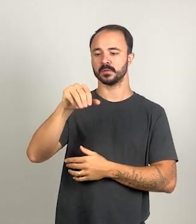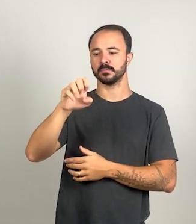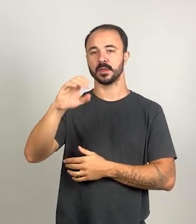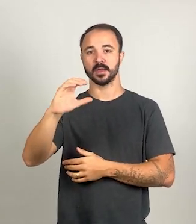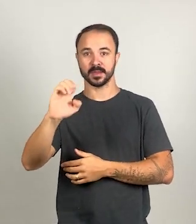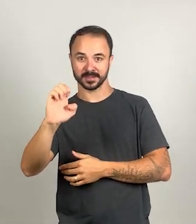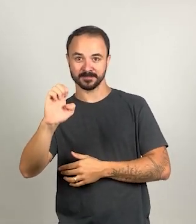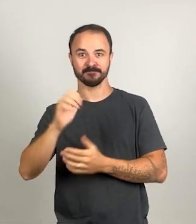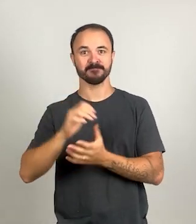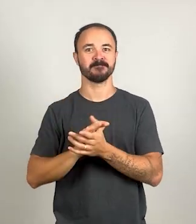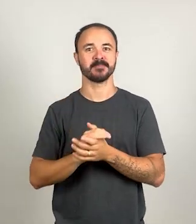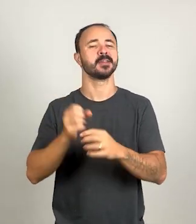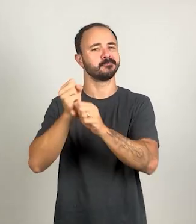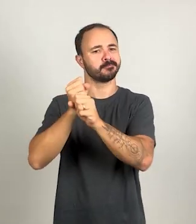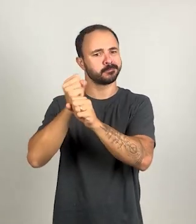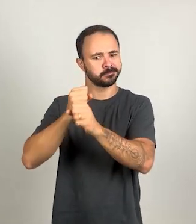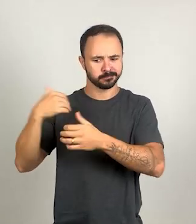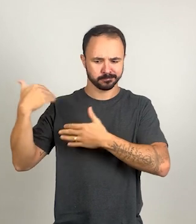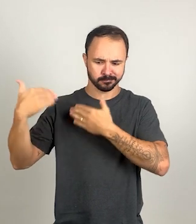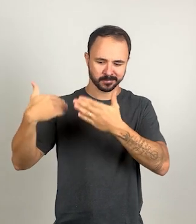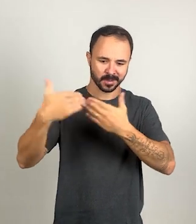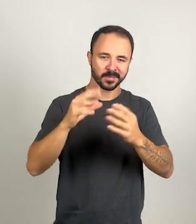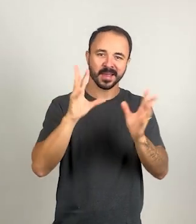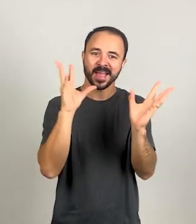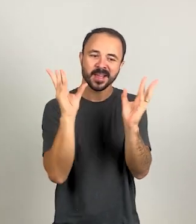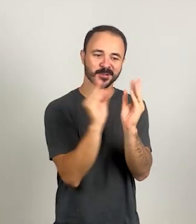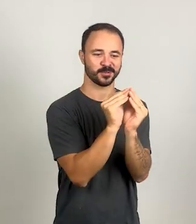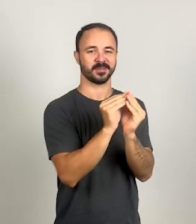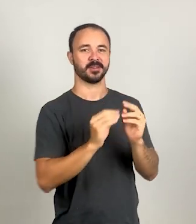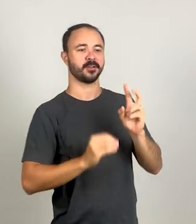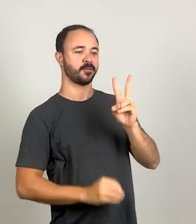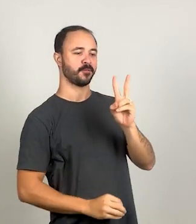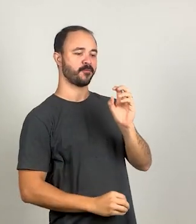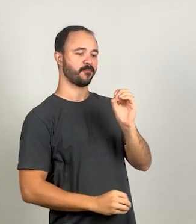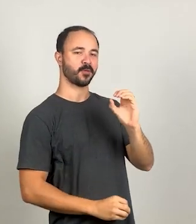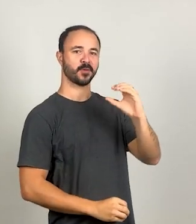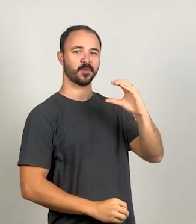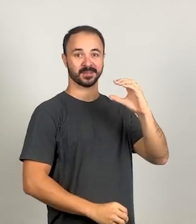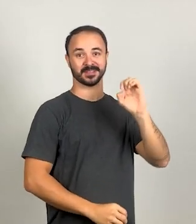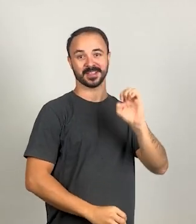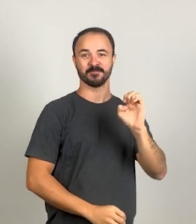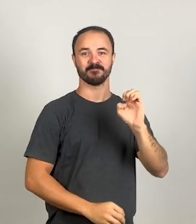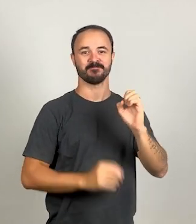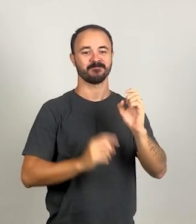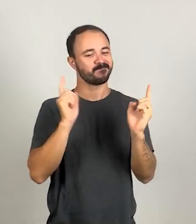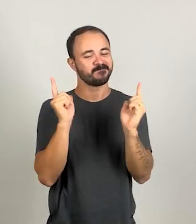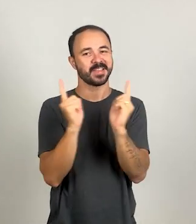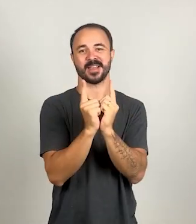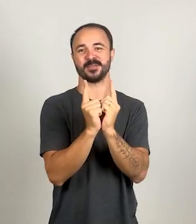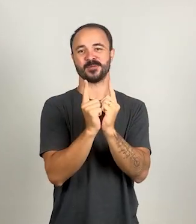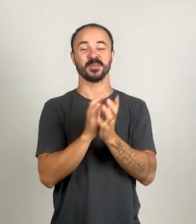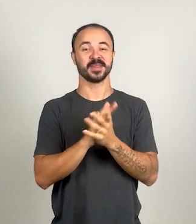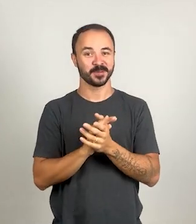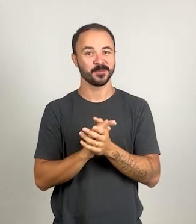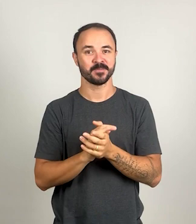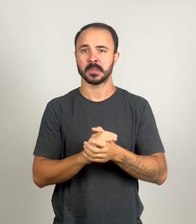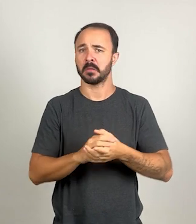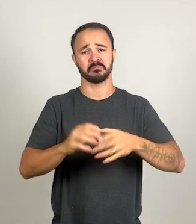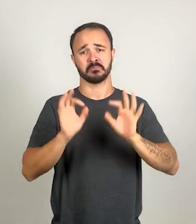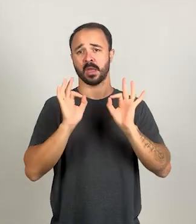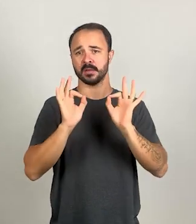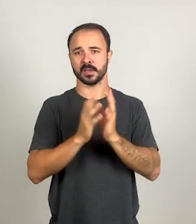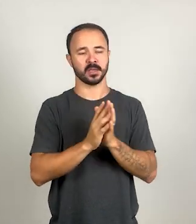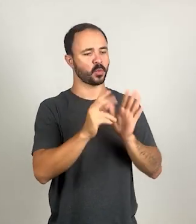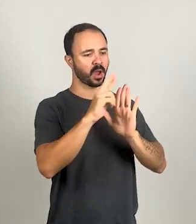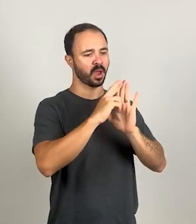expressão reduziu-se ao que hoje falamos você que é a forma incorporada pela Norma padrão e aceita pelas